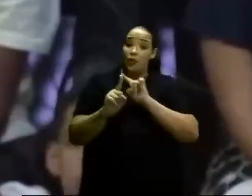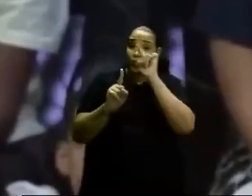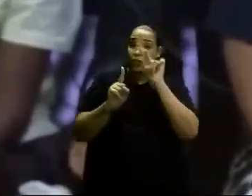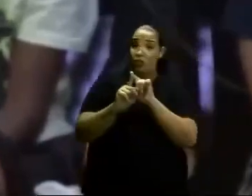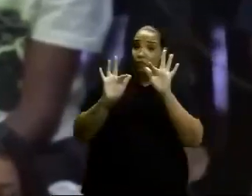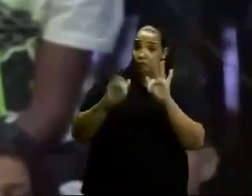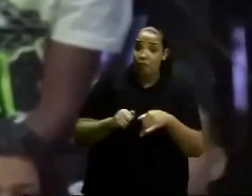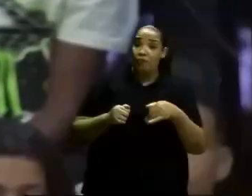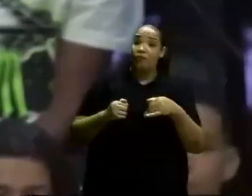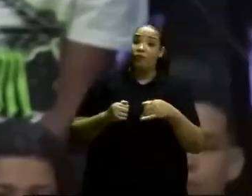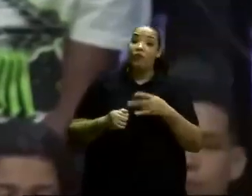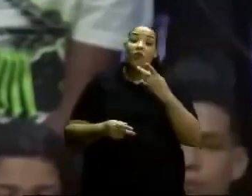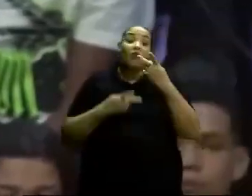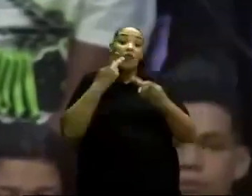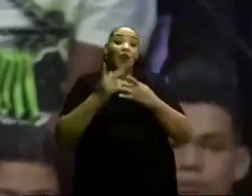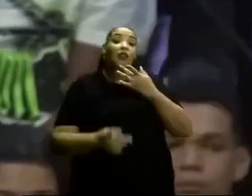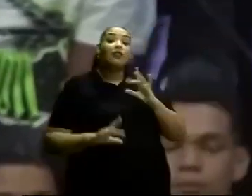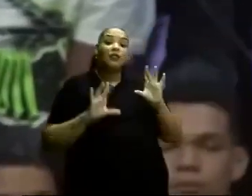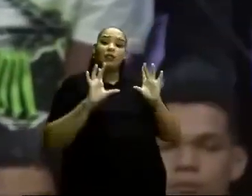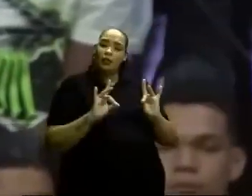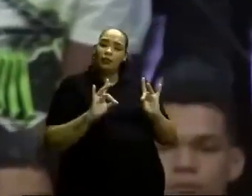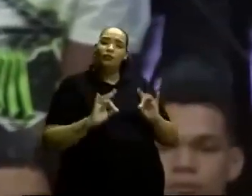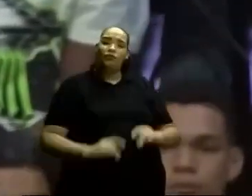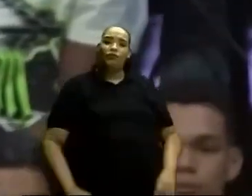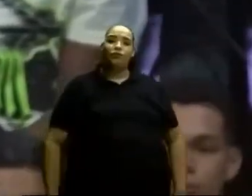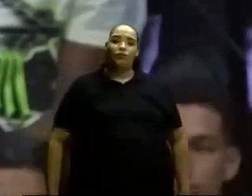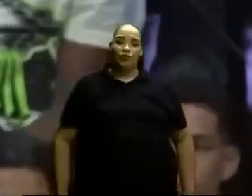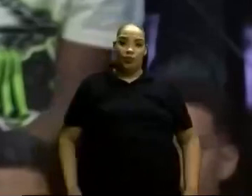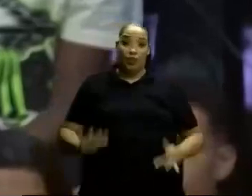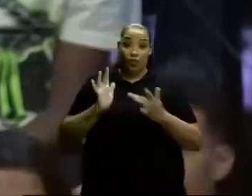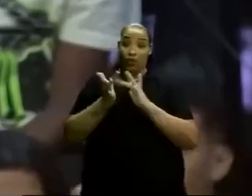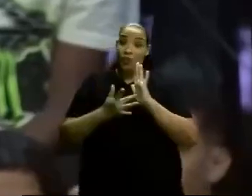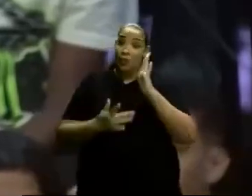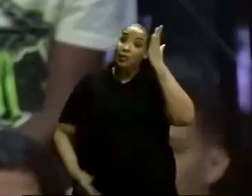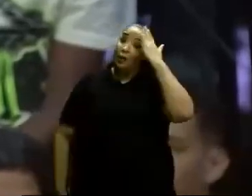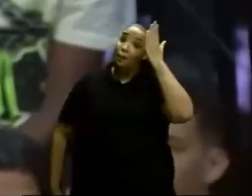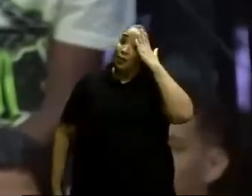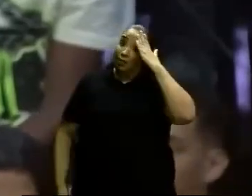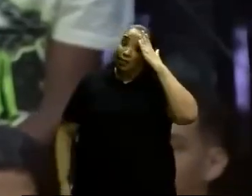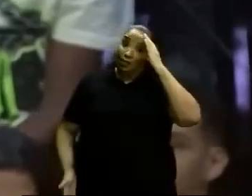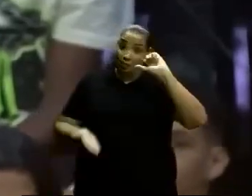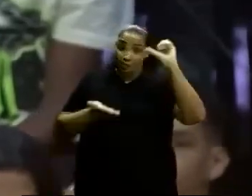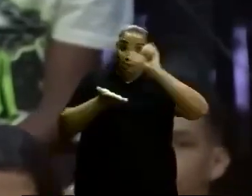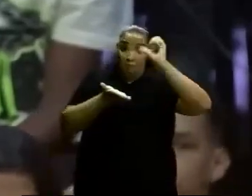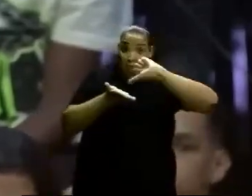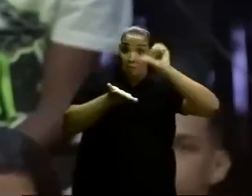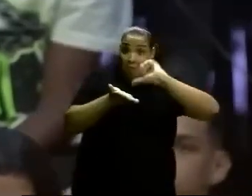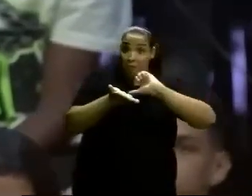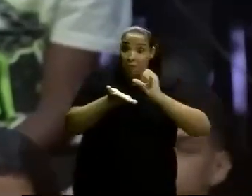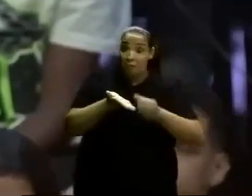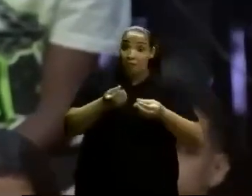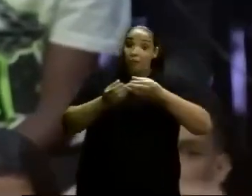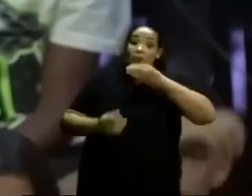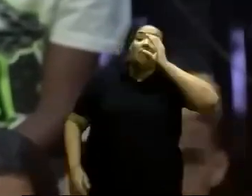escritura, disse, tenho sede. Então presta atenção, ele sabia que ia beber vinagre, ok? Sabia